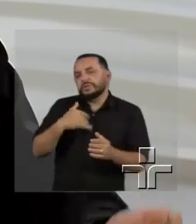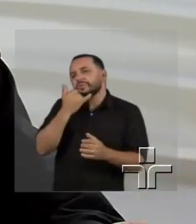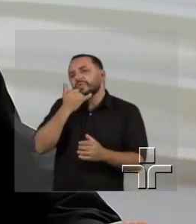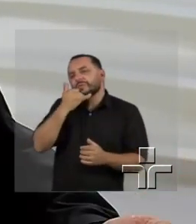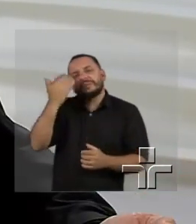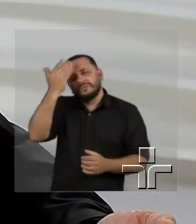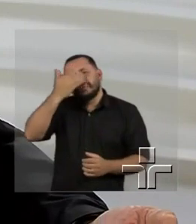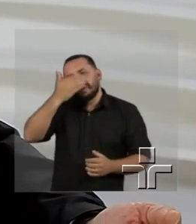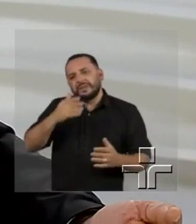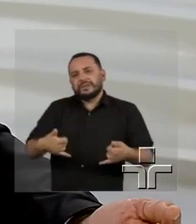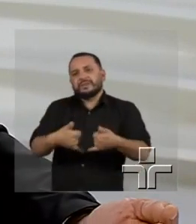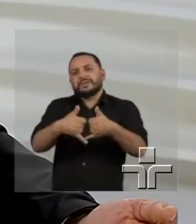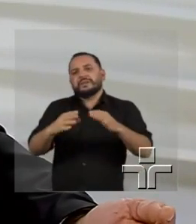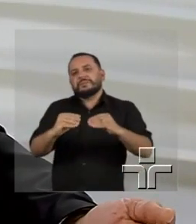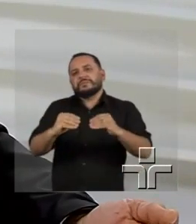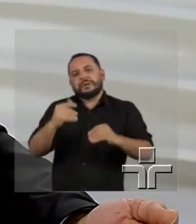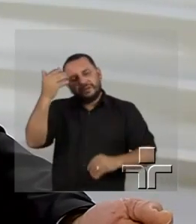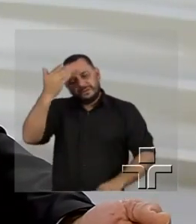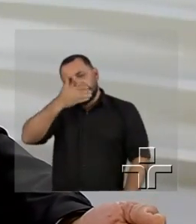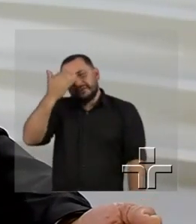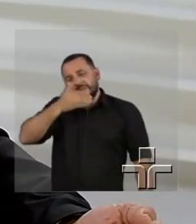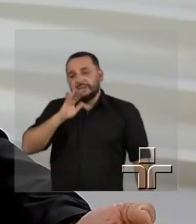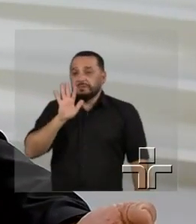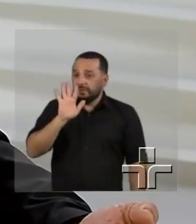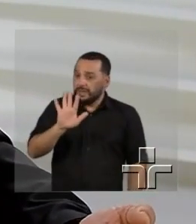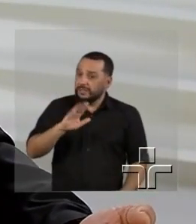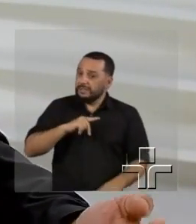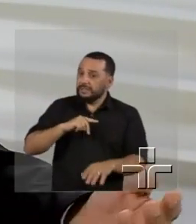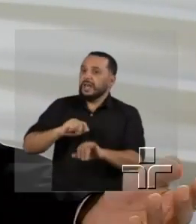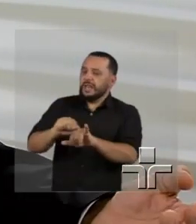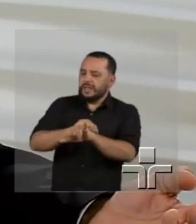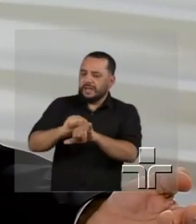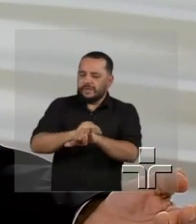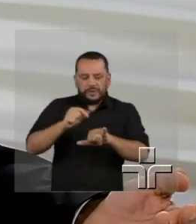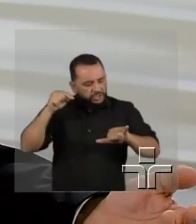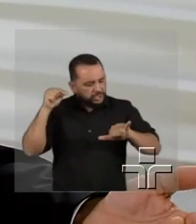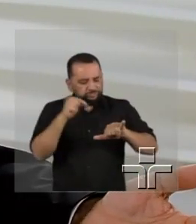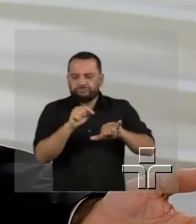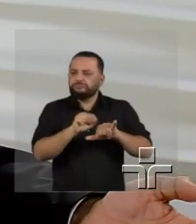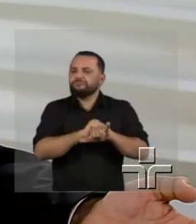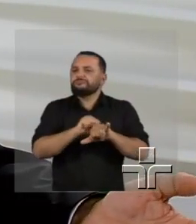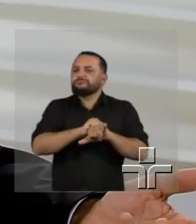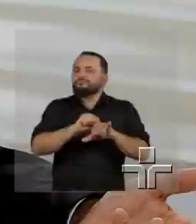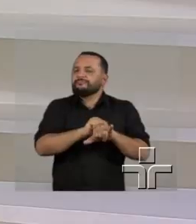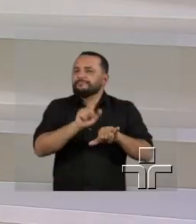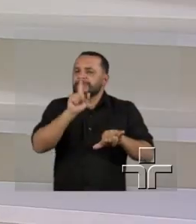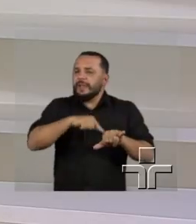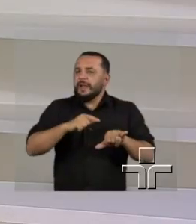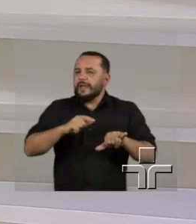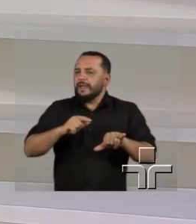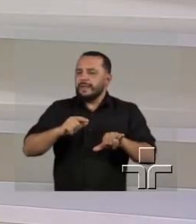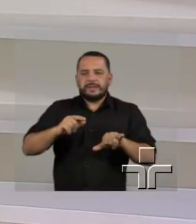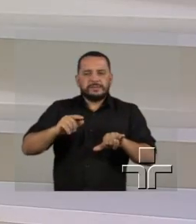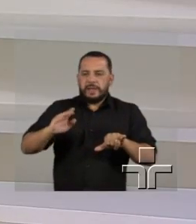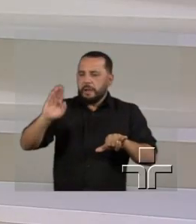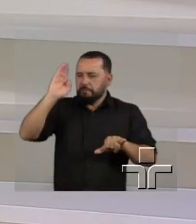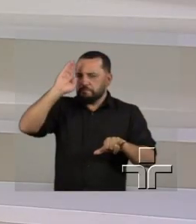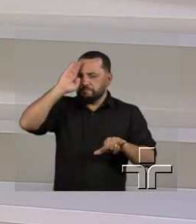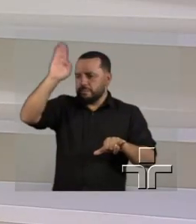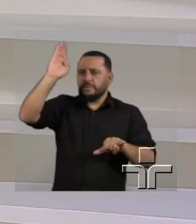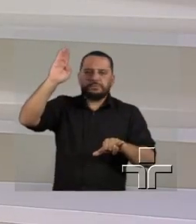o pouco que eu vi, assim, né? Também um assunto bastante polêmico, você tem